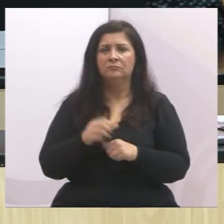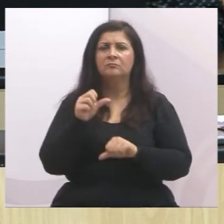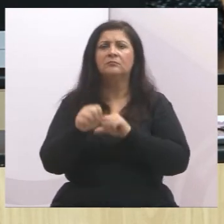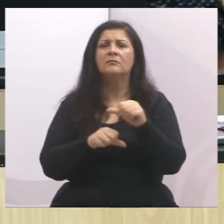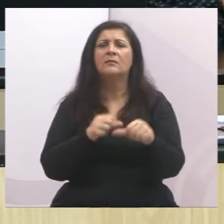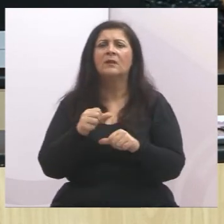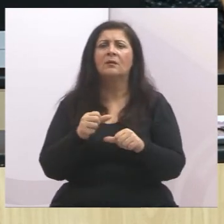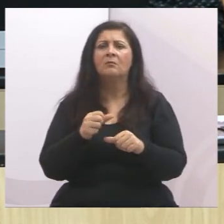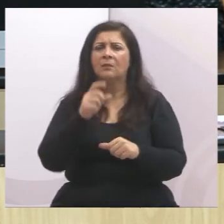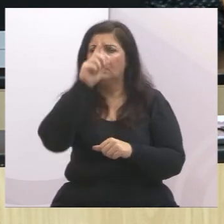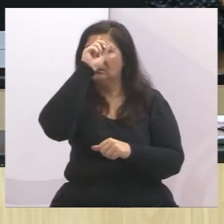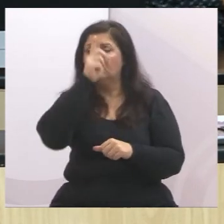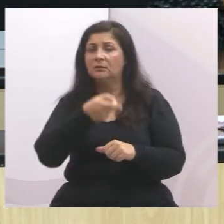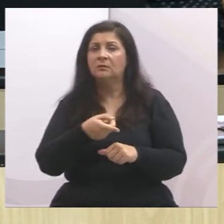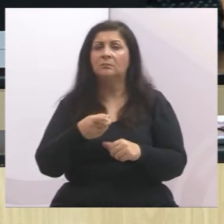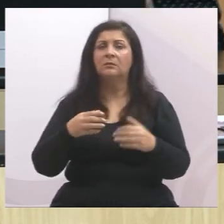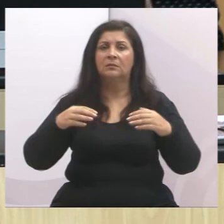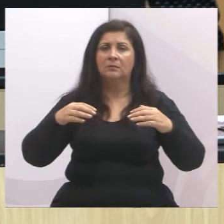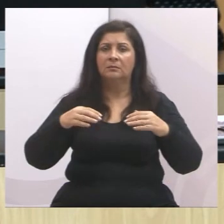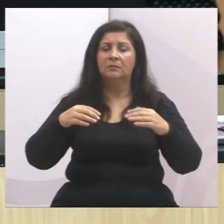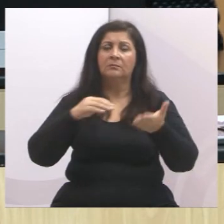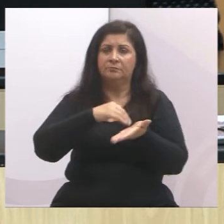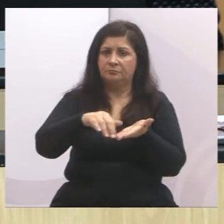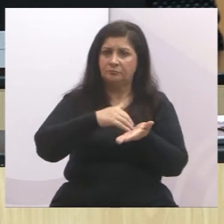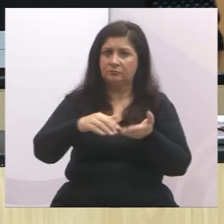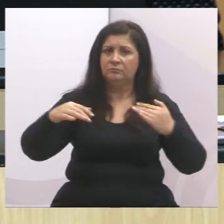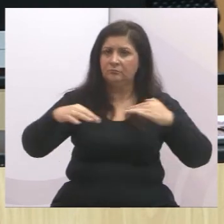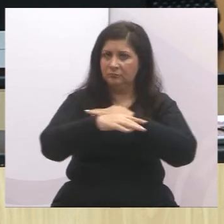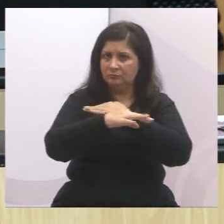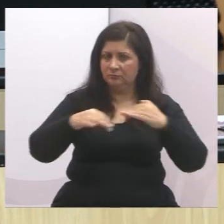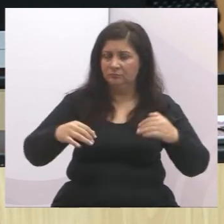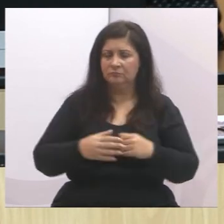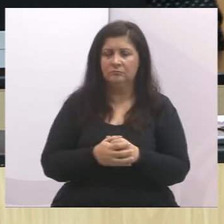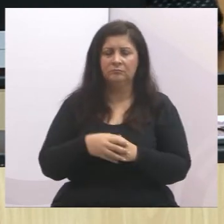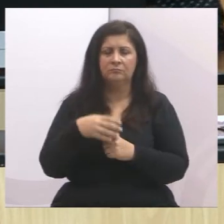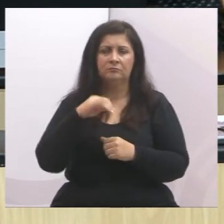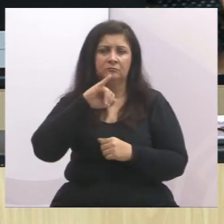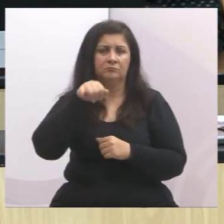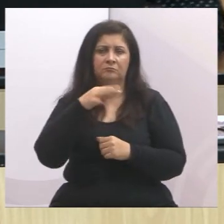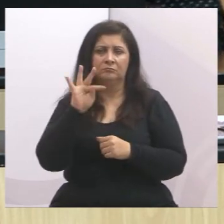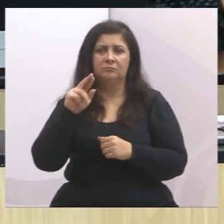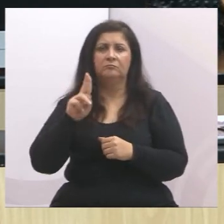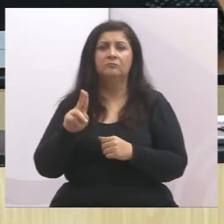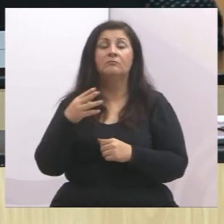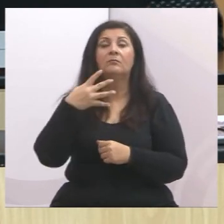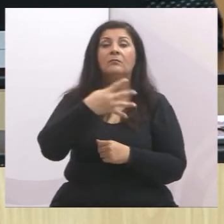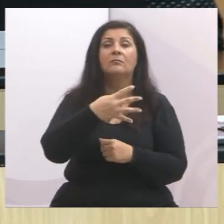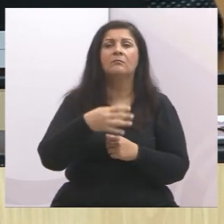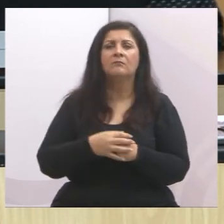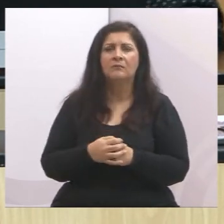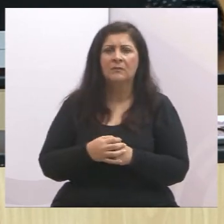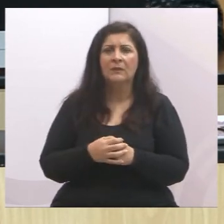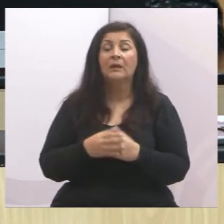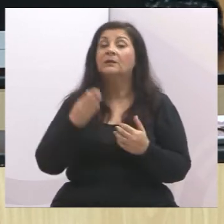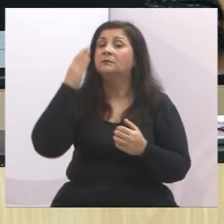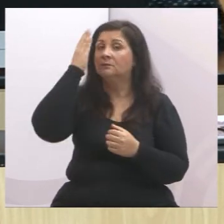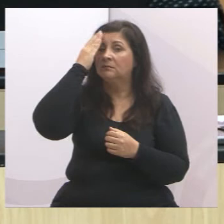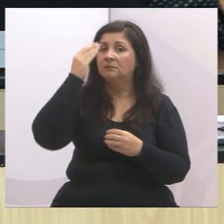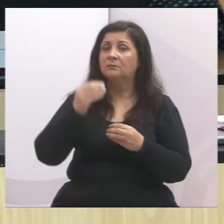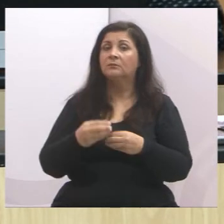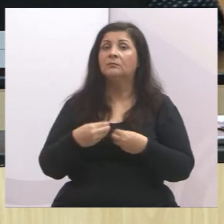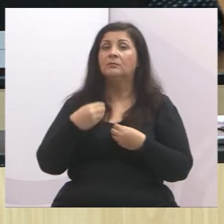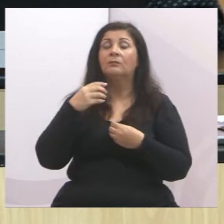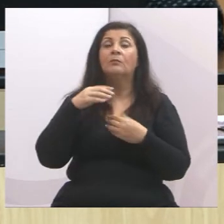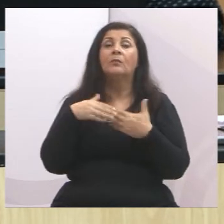foi determinada pela Secretaria de Mobilidade Urbana ou pela JTU? Quarto, existe alguma previsão para que o ônibus voltem a passar